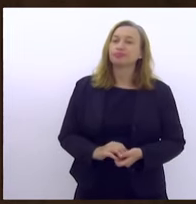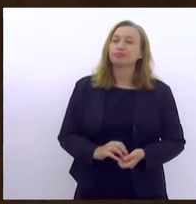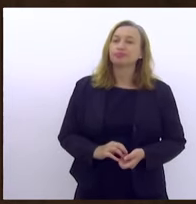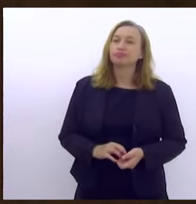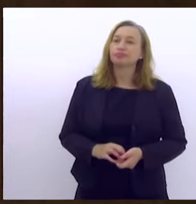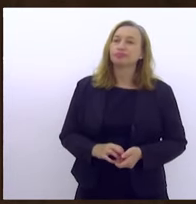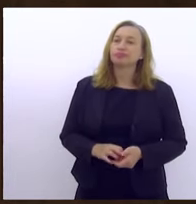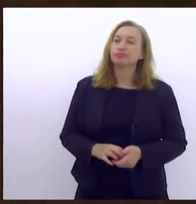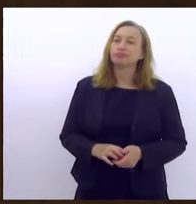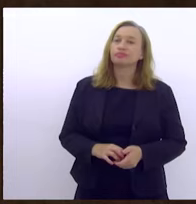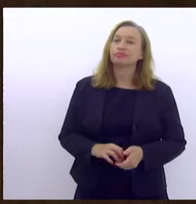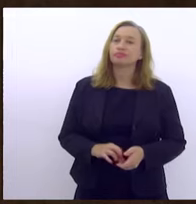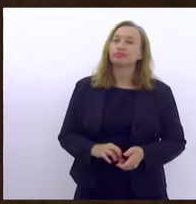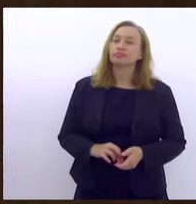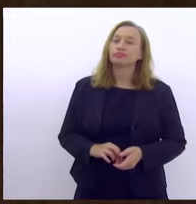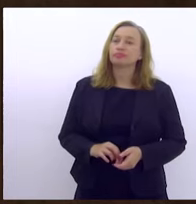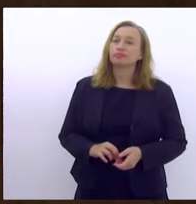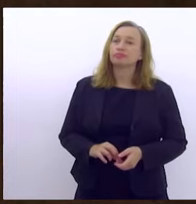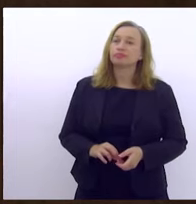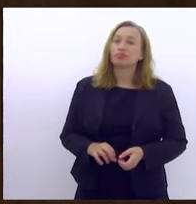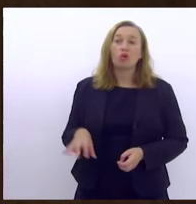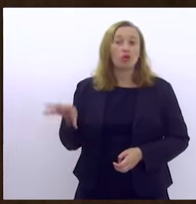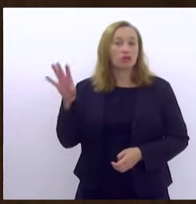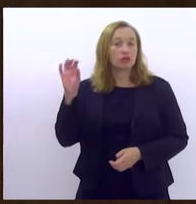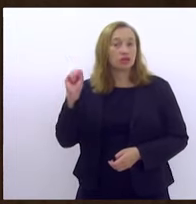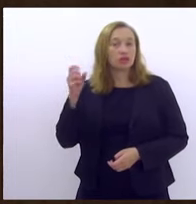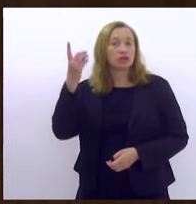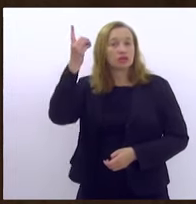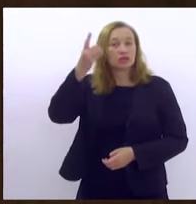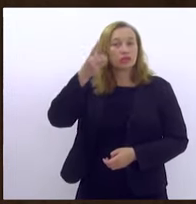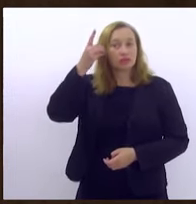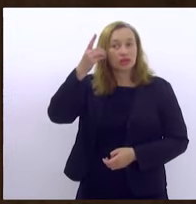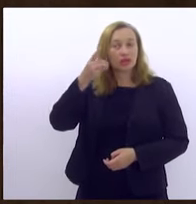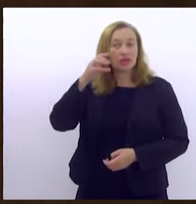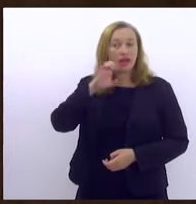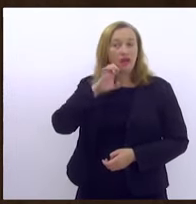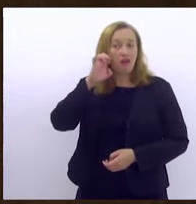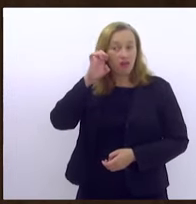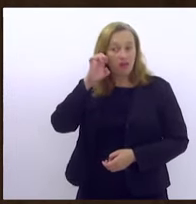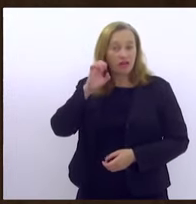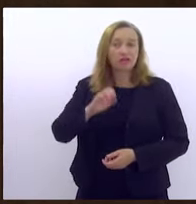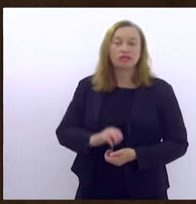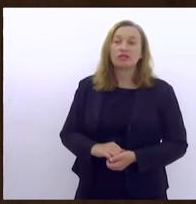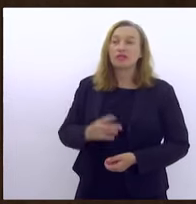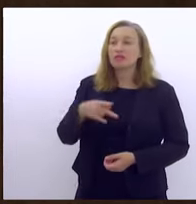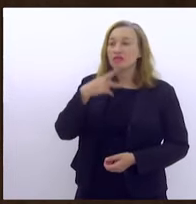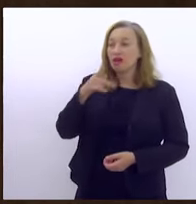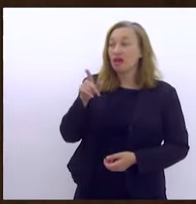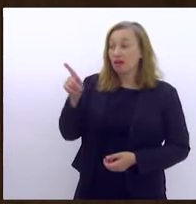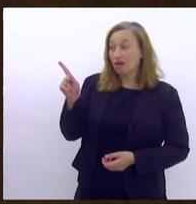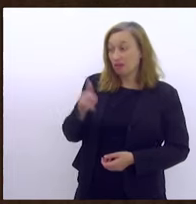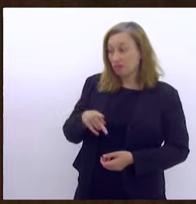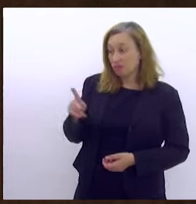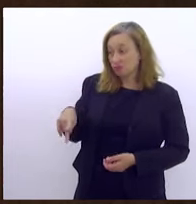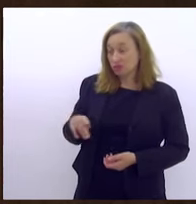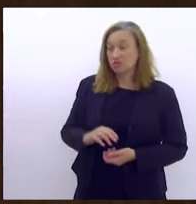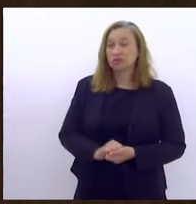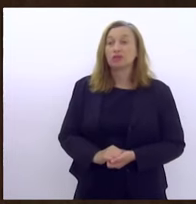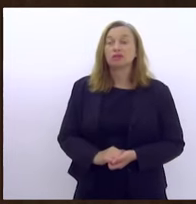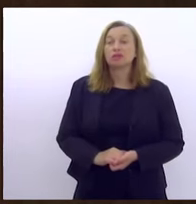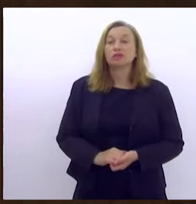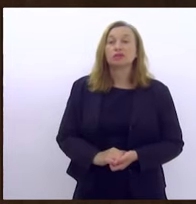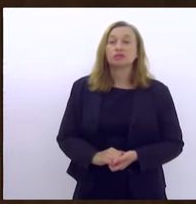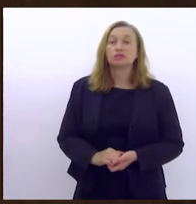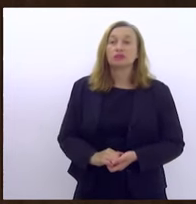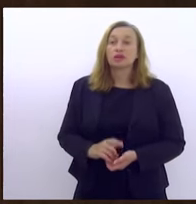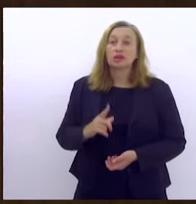Né? Ouvi aqui a deputada Érica Takimoto dizer que ela é professora. Né?